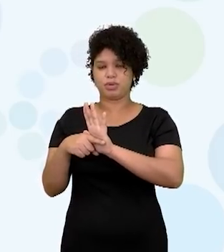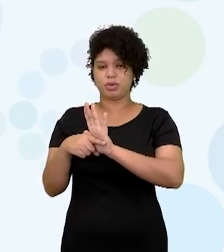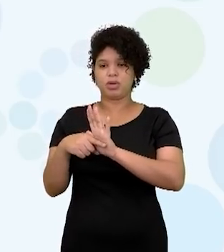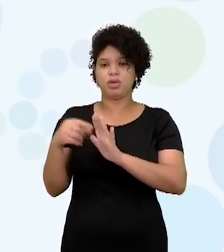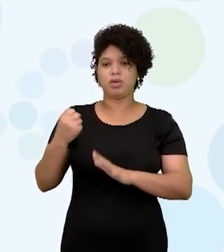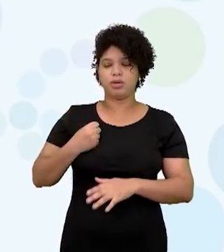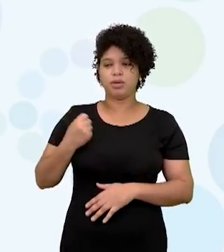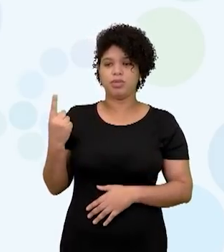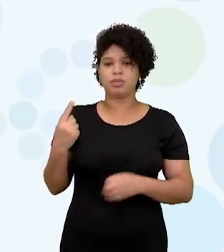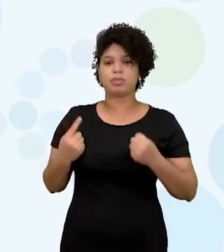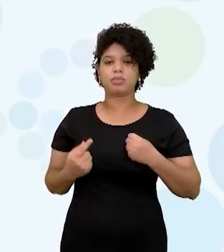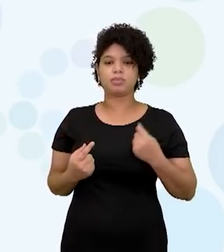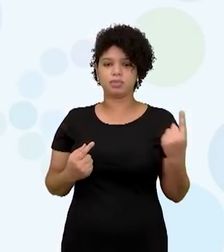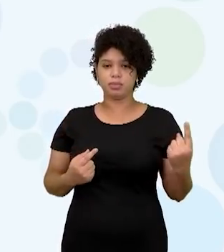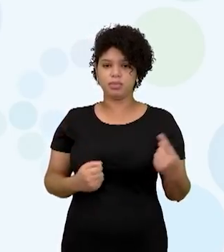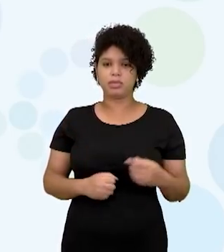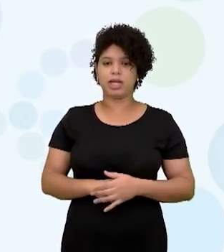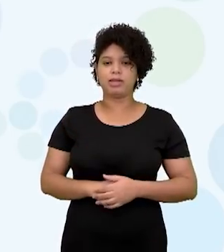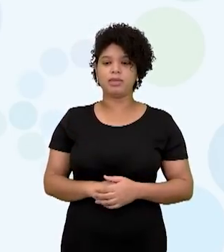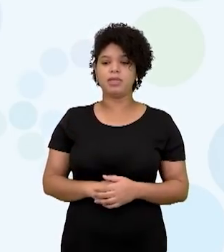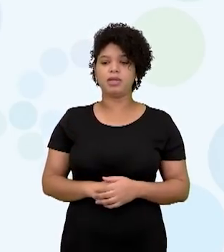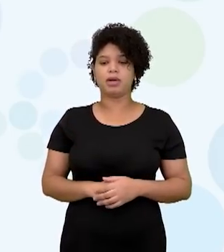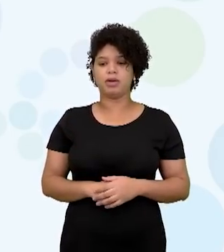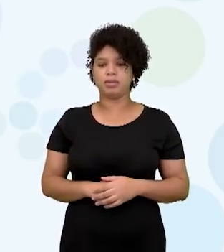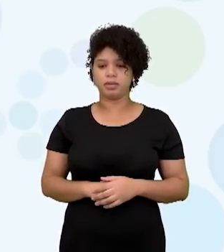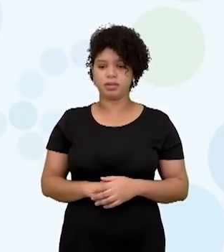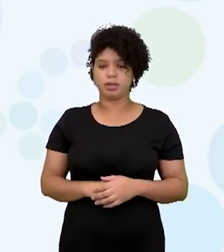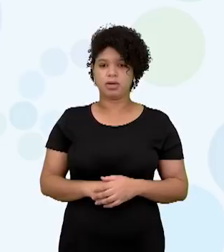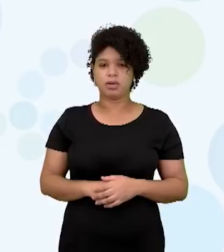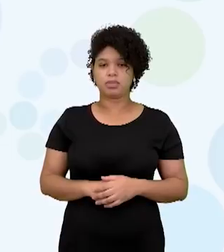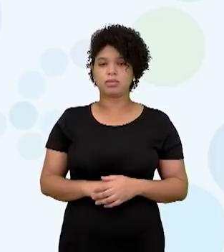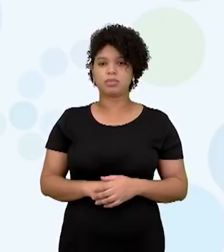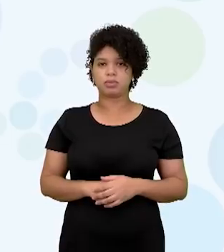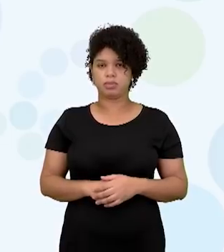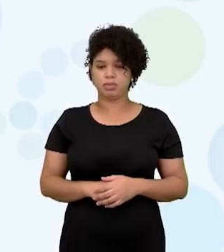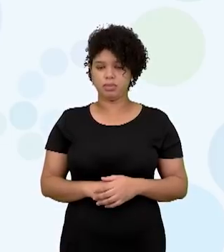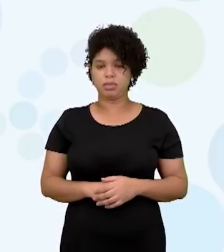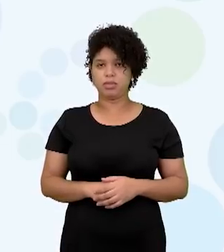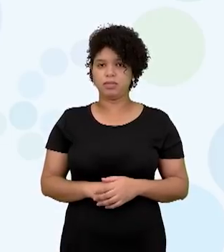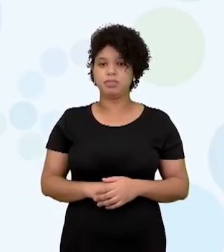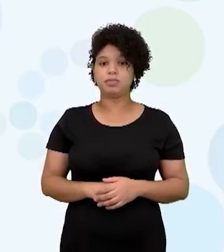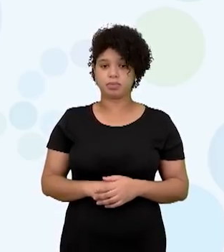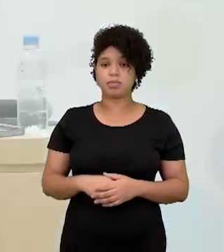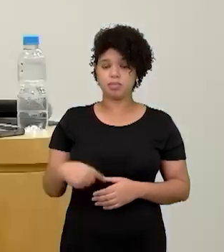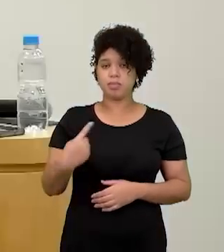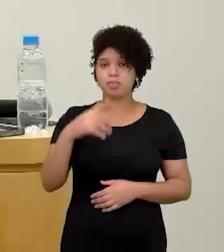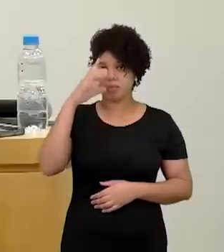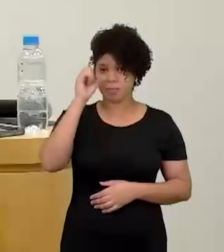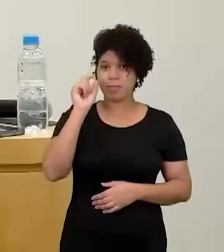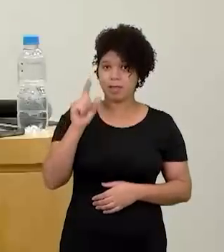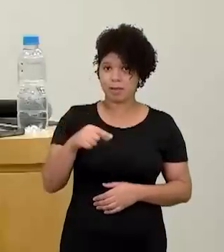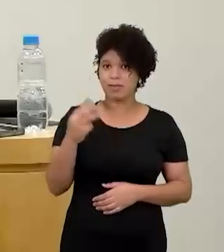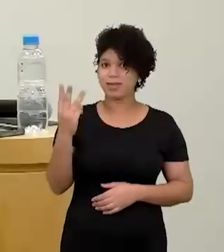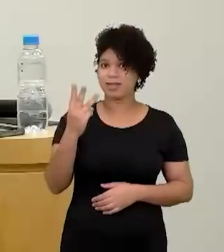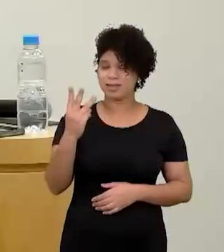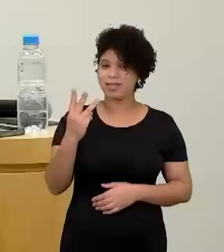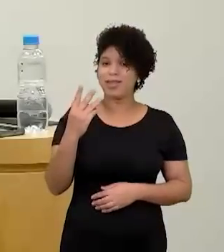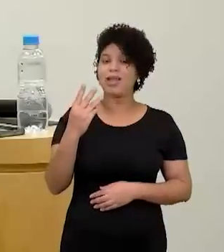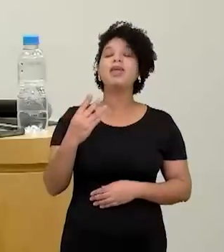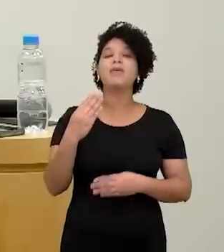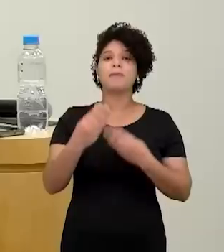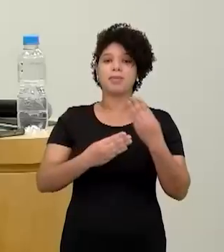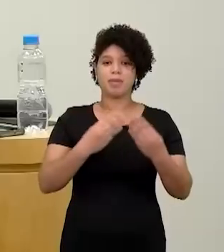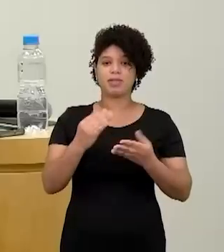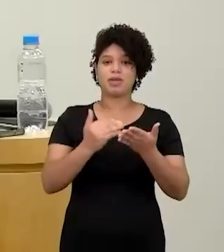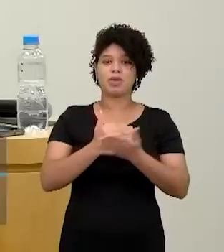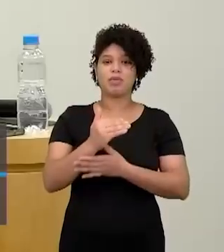aula faz parte do material Aprender Sempre, volume 3. Isso mesmo, a gente está trabalhando aí o terceiro bimestre.